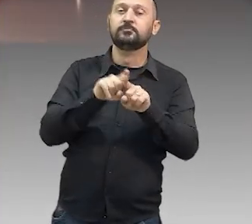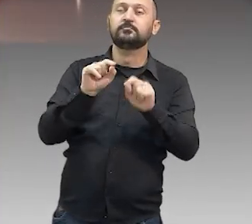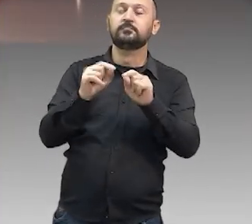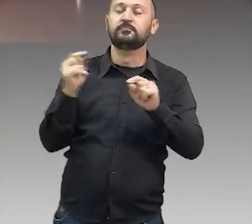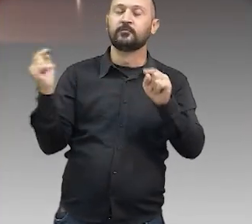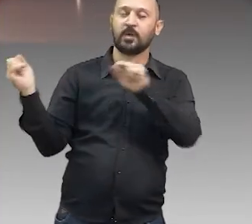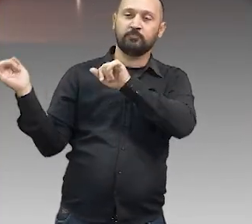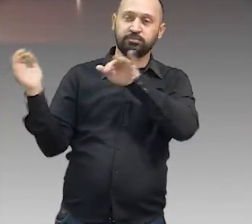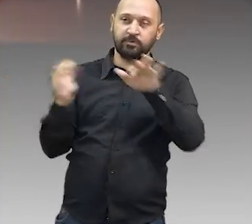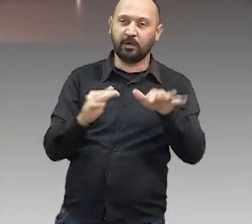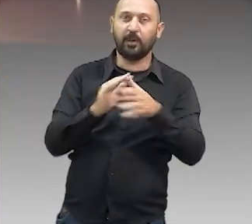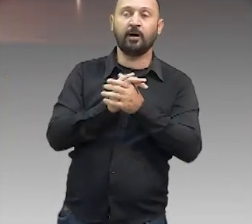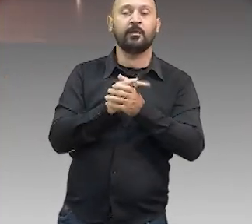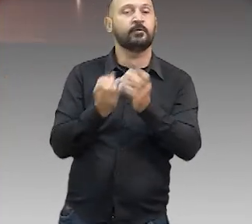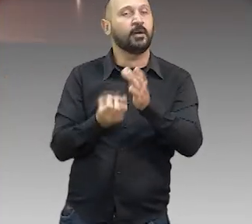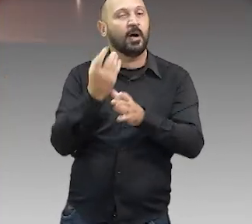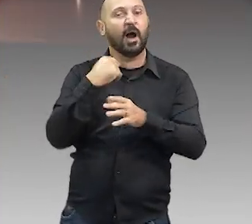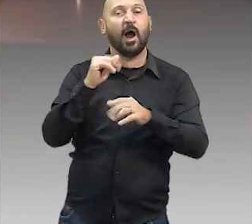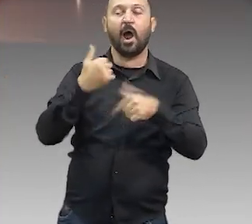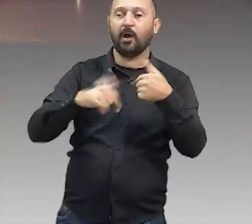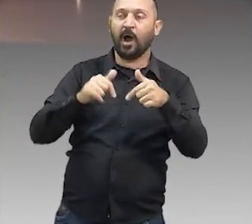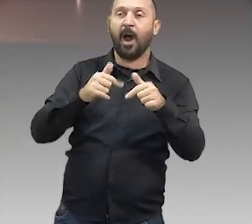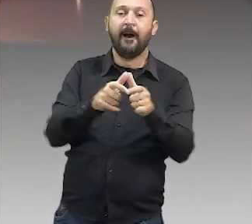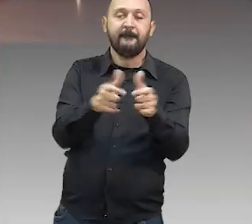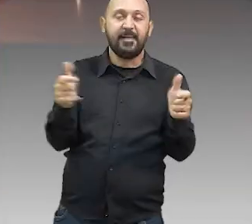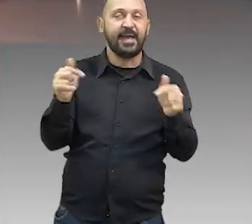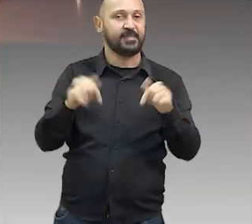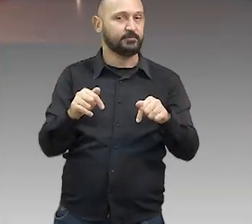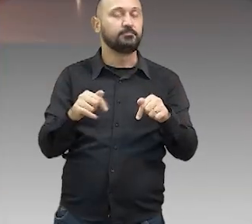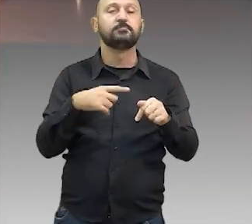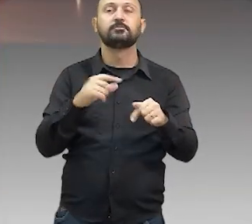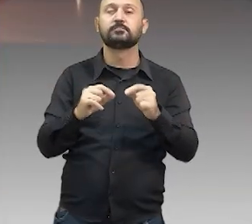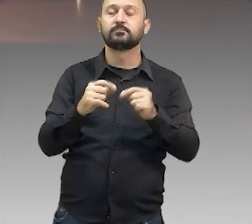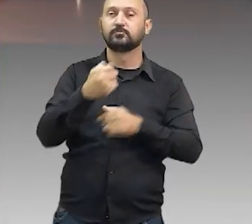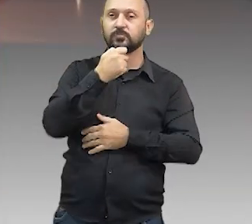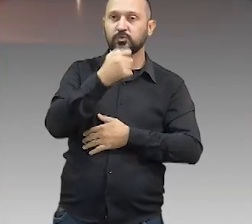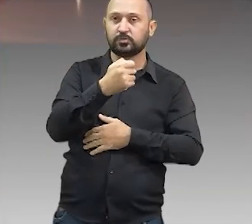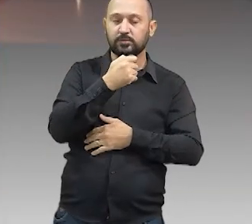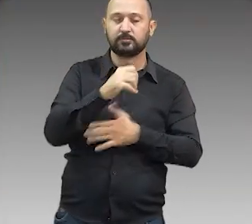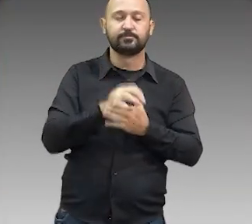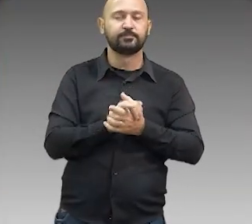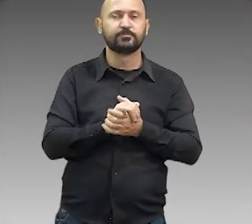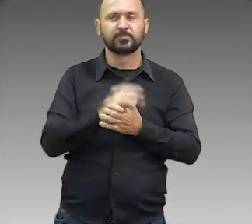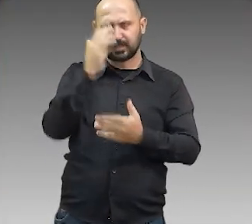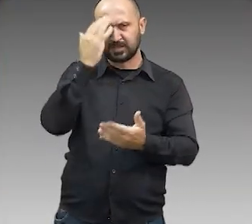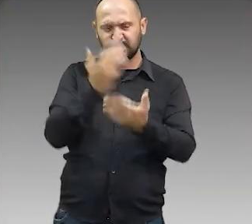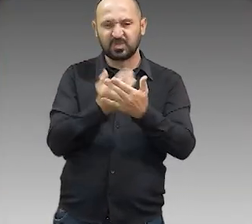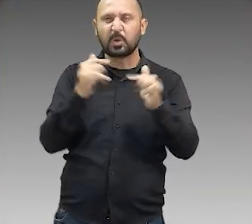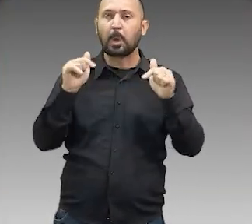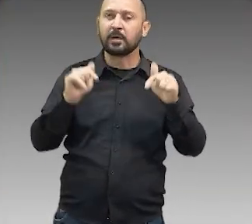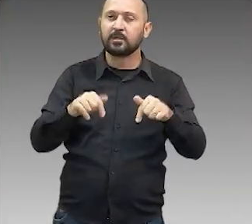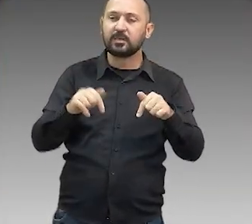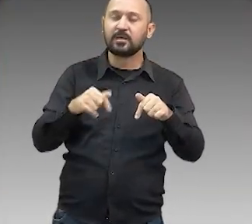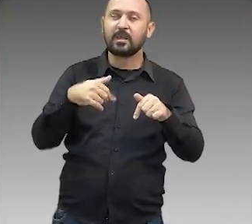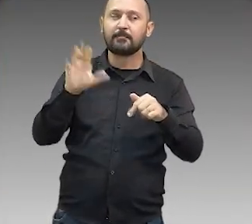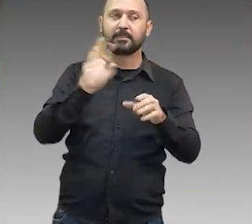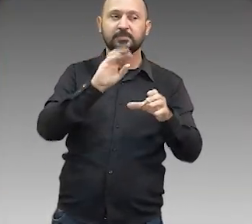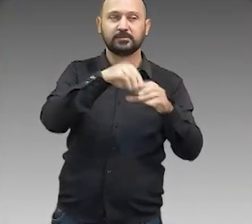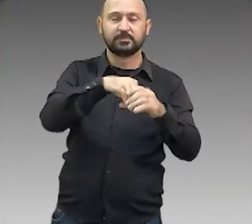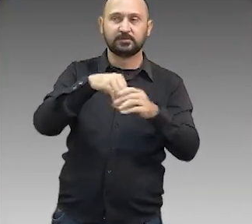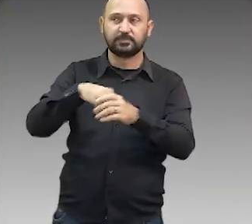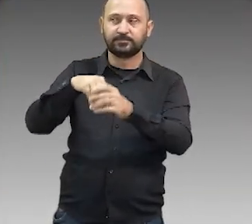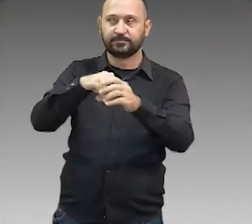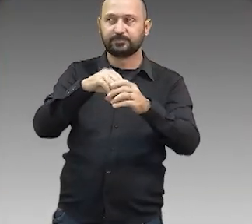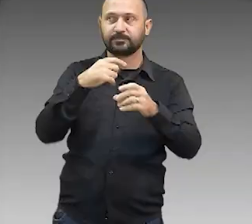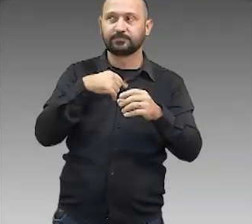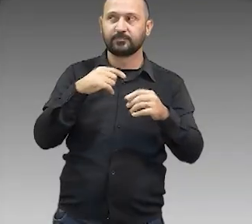veio também muita gente para cá, né? E criou um mercado de trabalho maior também para o jornalismo. E o senhor acredita que aqui o jornalismo é mais